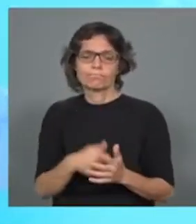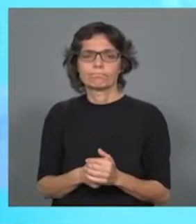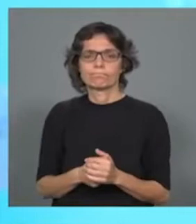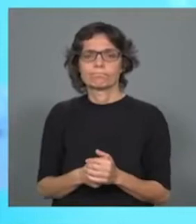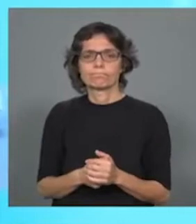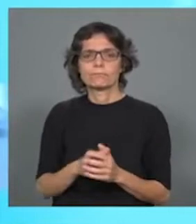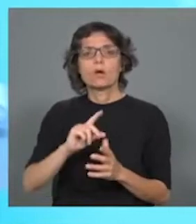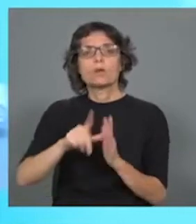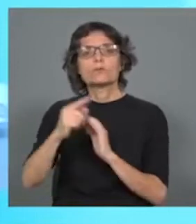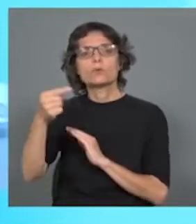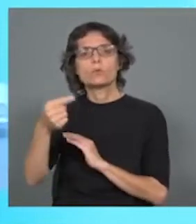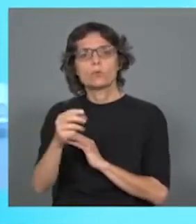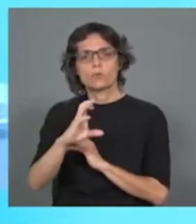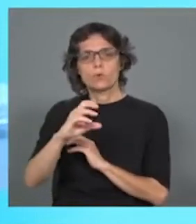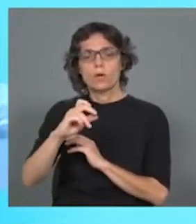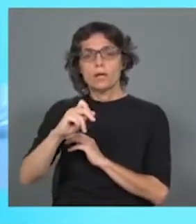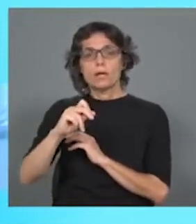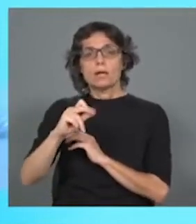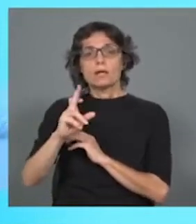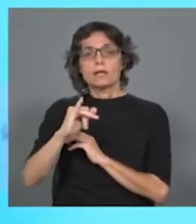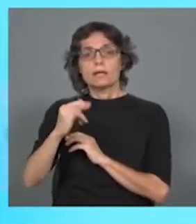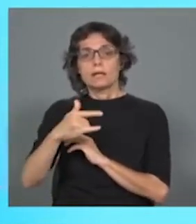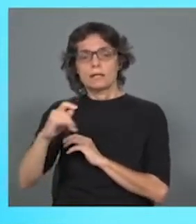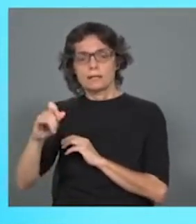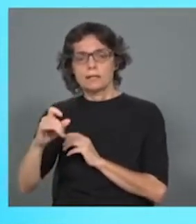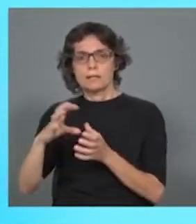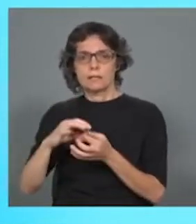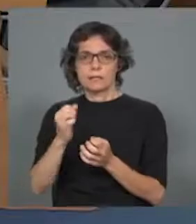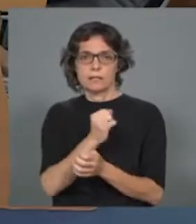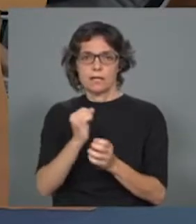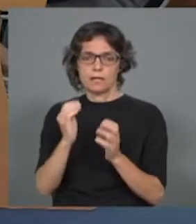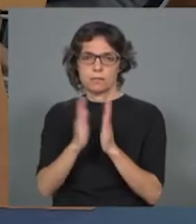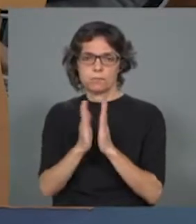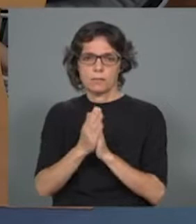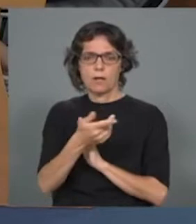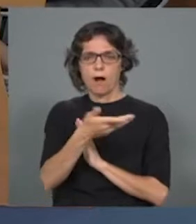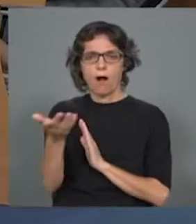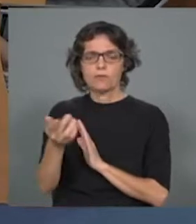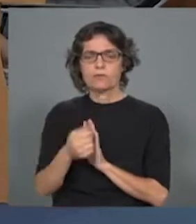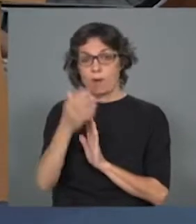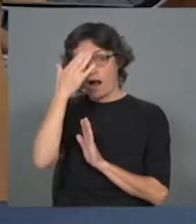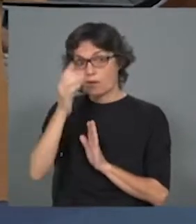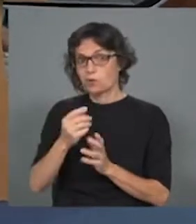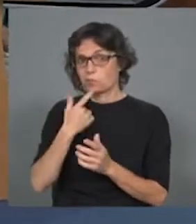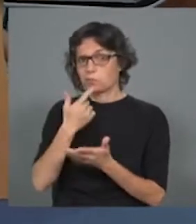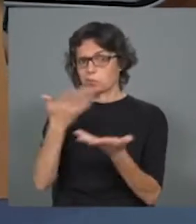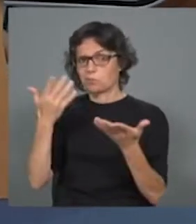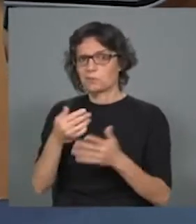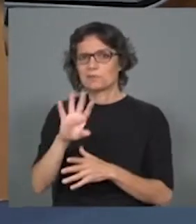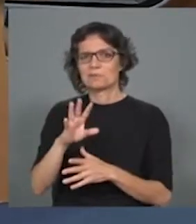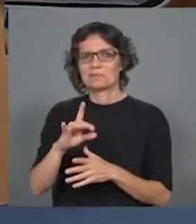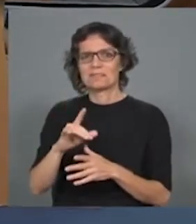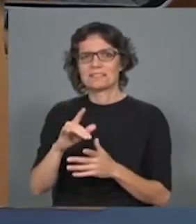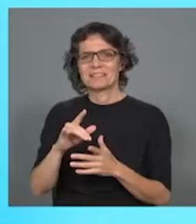outros projetos a Caritas tem, nas várias Caritas diocesanas e paroquiais, acredito que sejam muitos, mas O